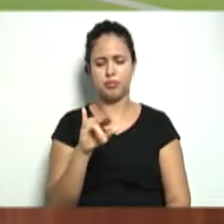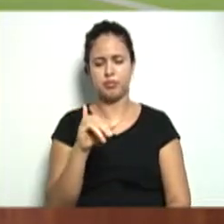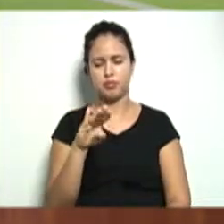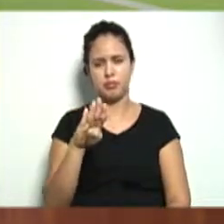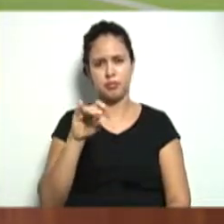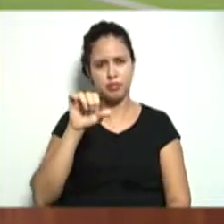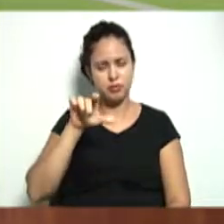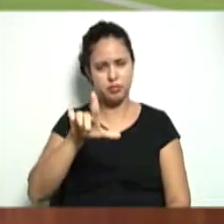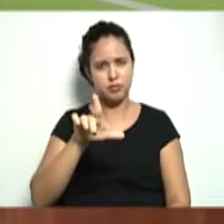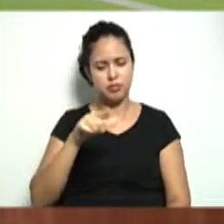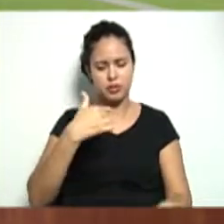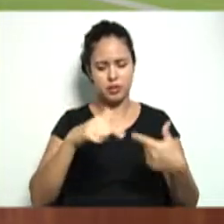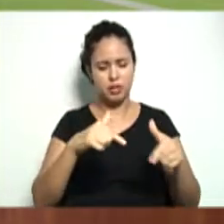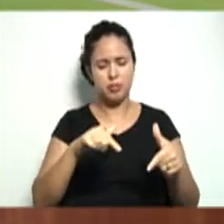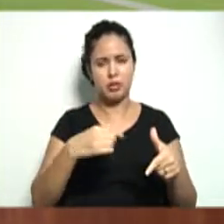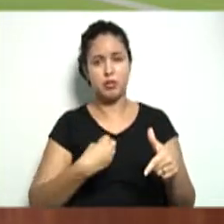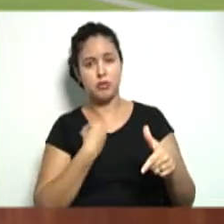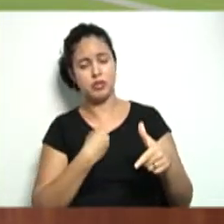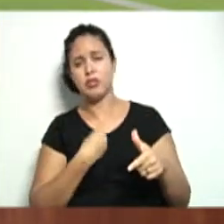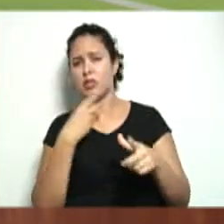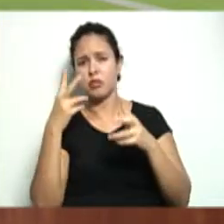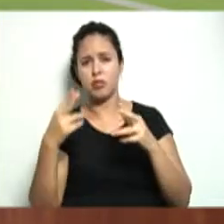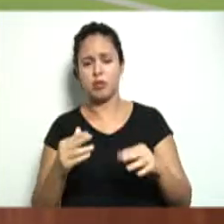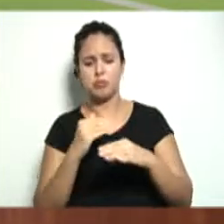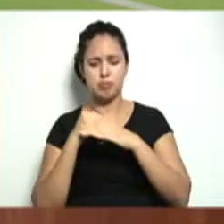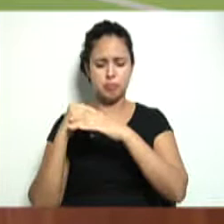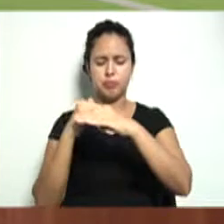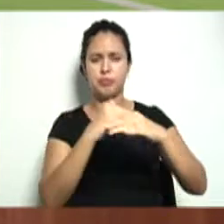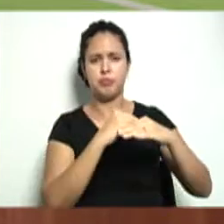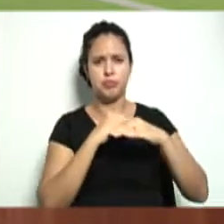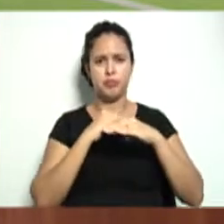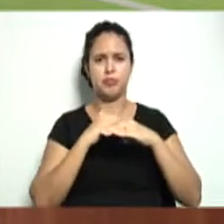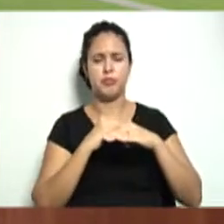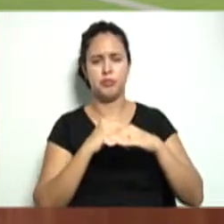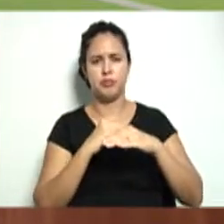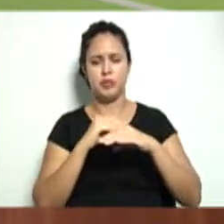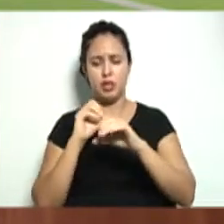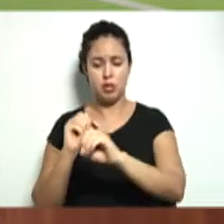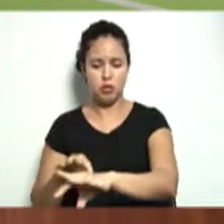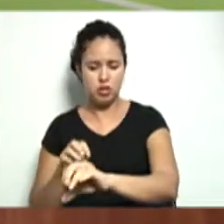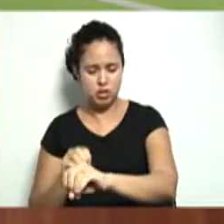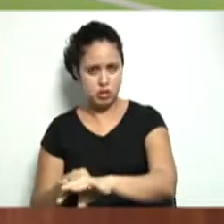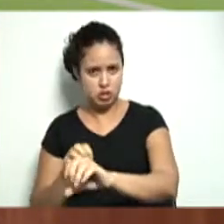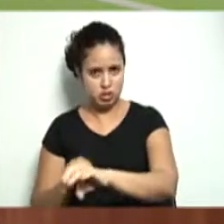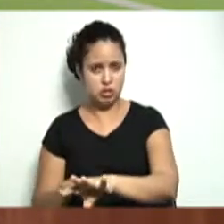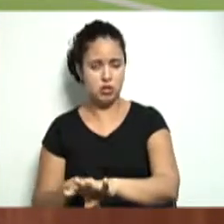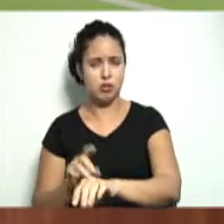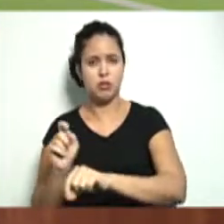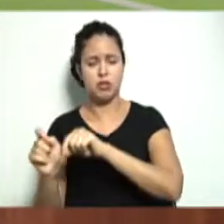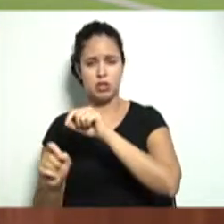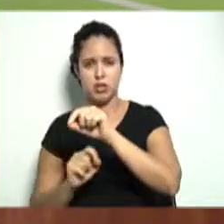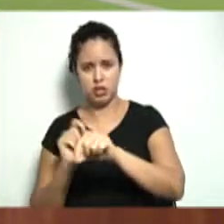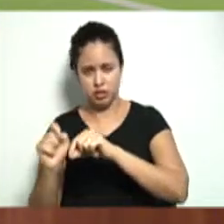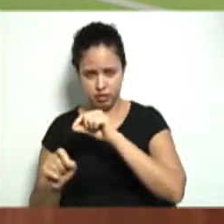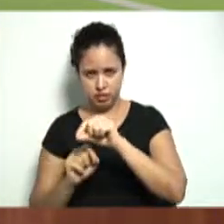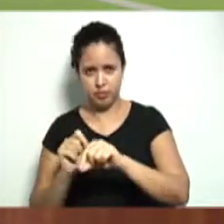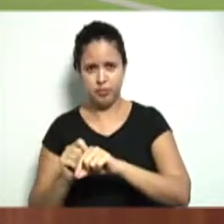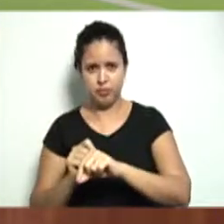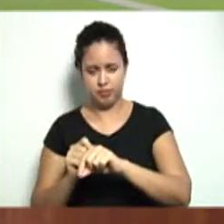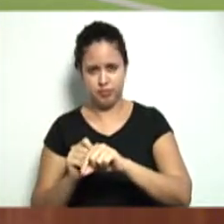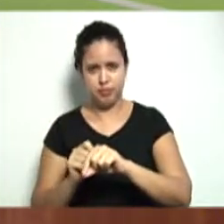vida era a mesma coisa. Educação não é educar para a vida. Vocês já viram essa frase